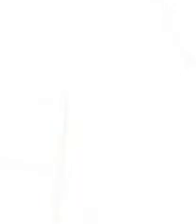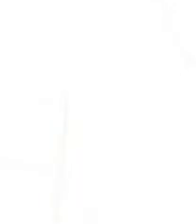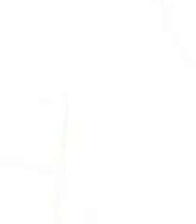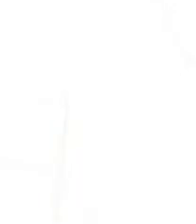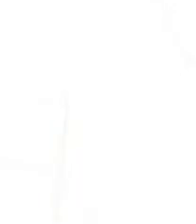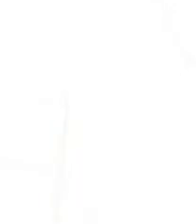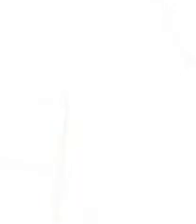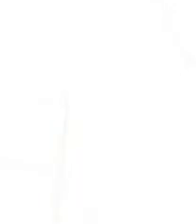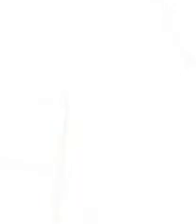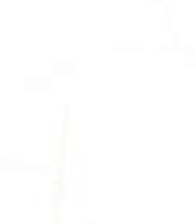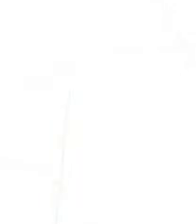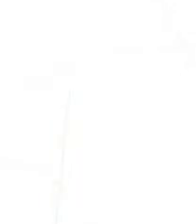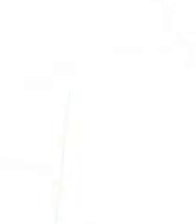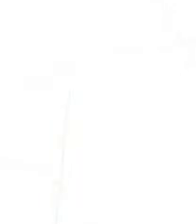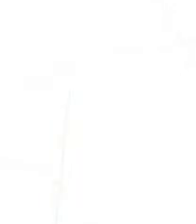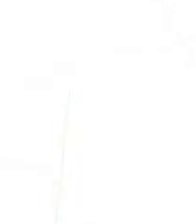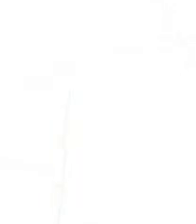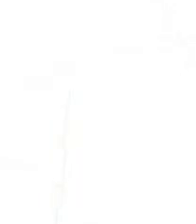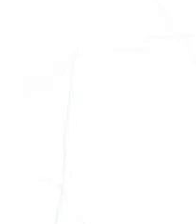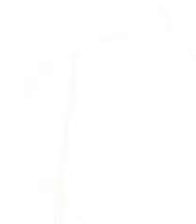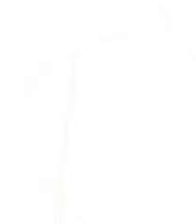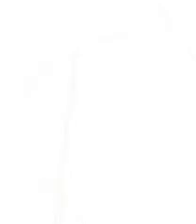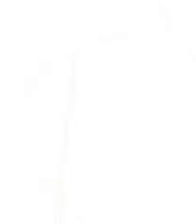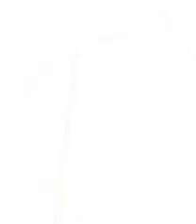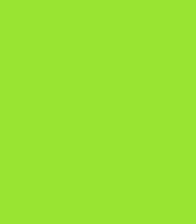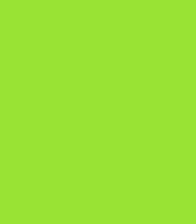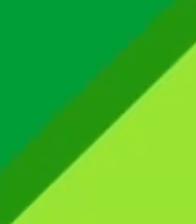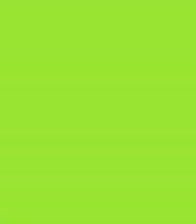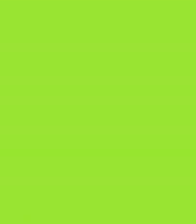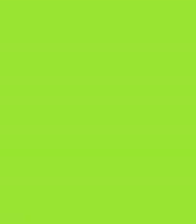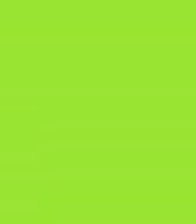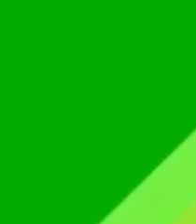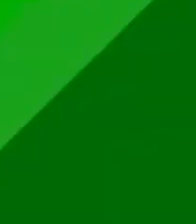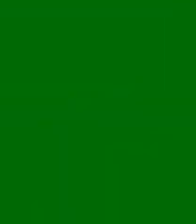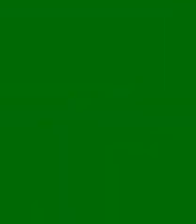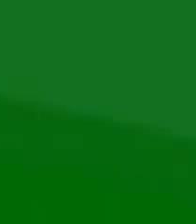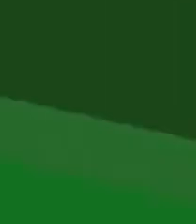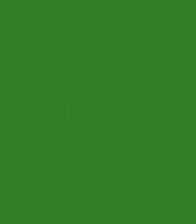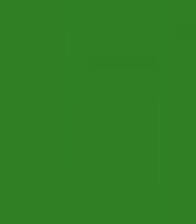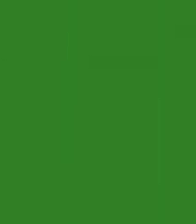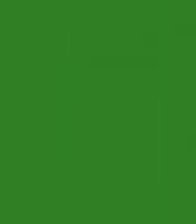Educação à distância, mudando realidades.